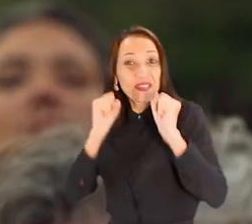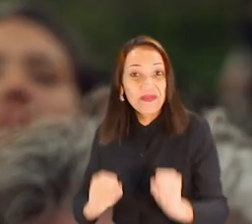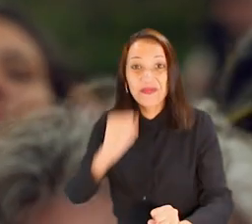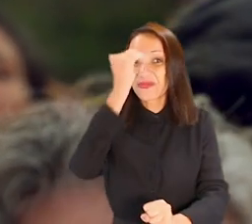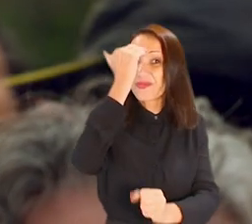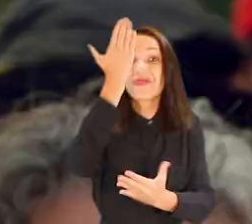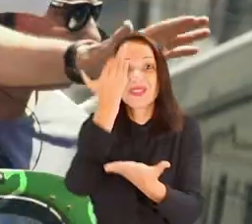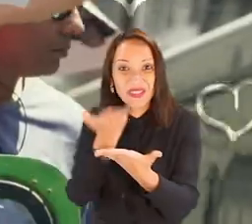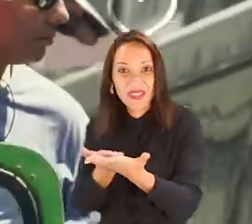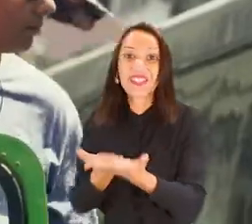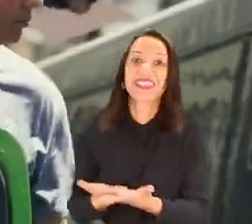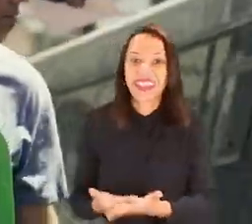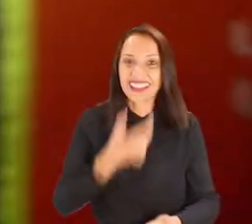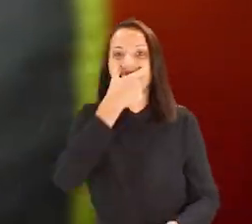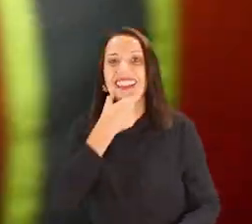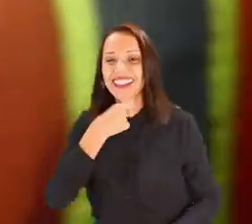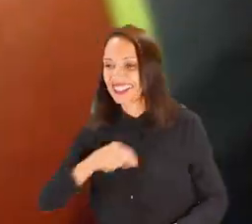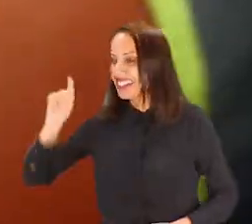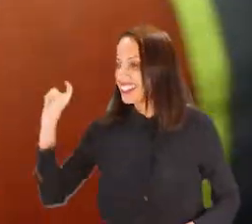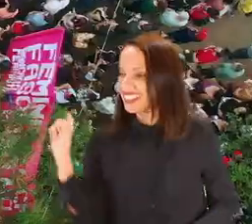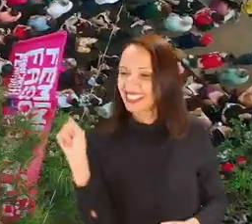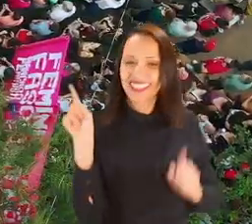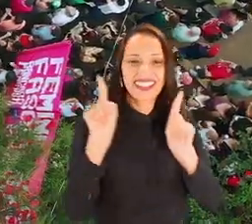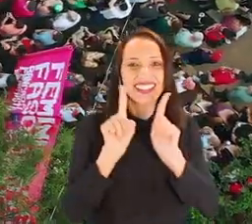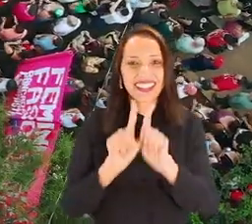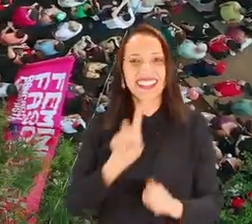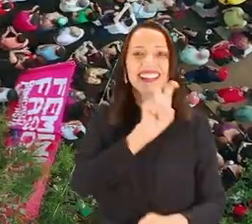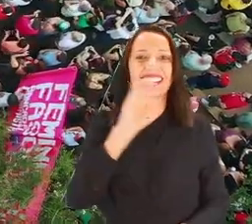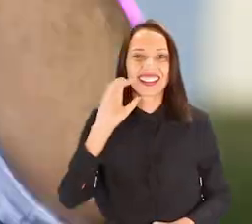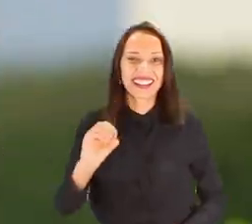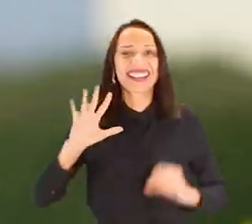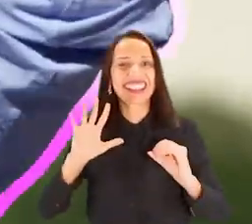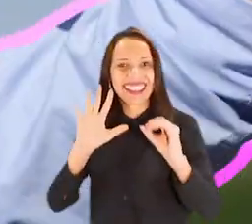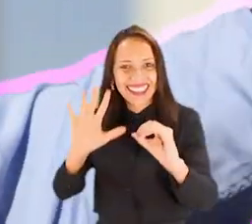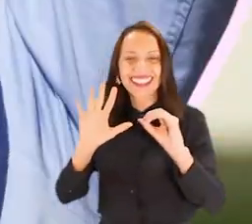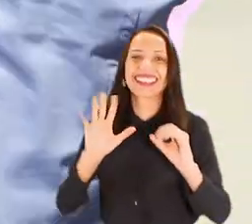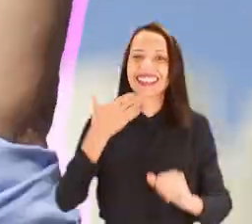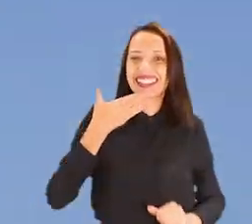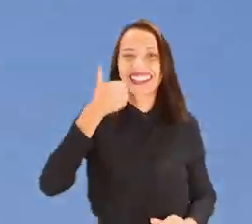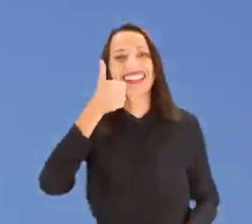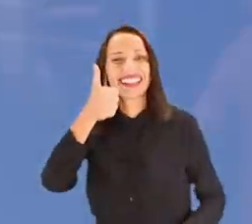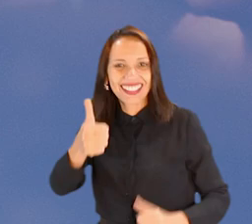Pode acreditar, é bolos, Marta, é 50. Pra São Paulo